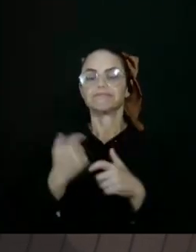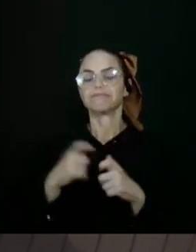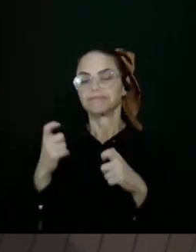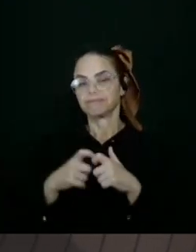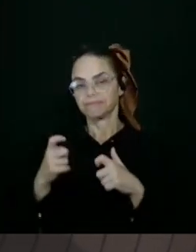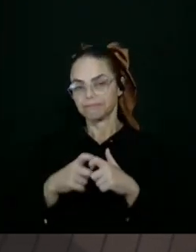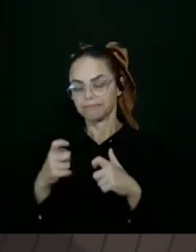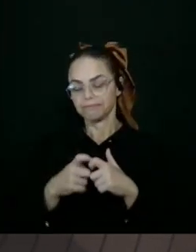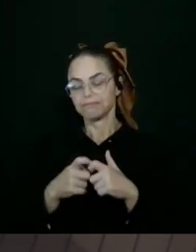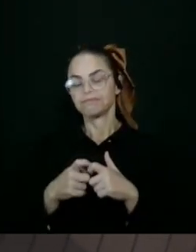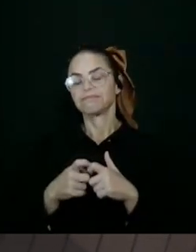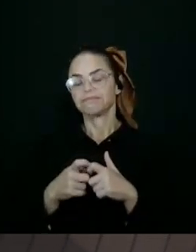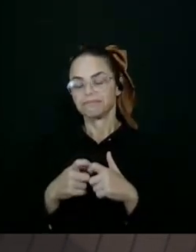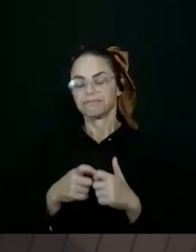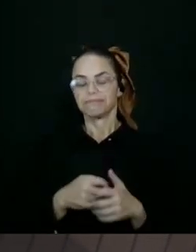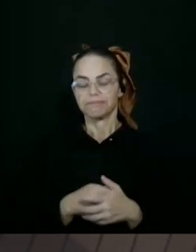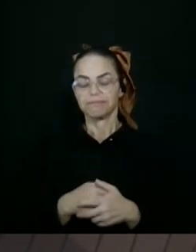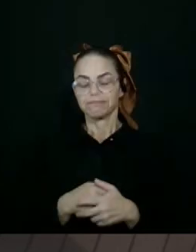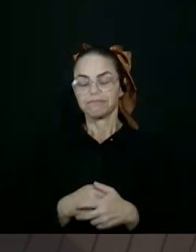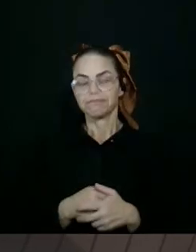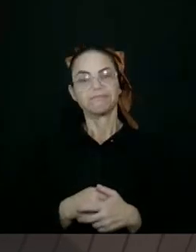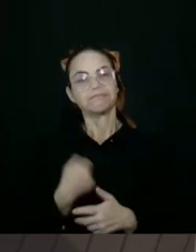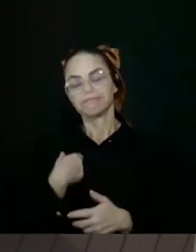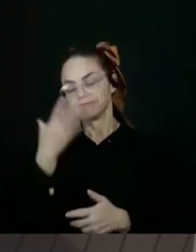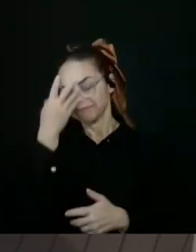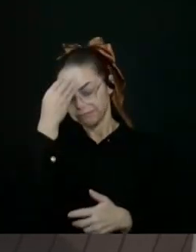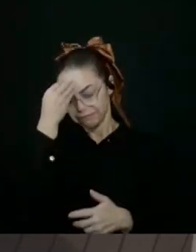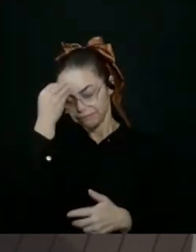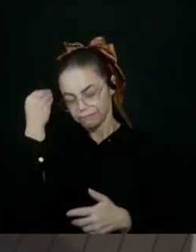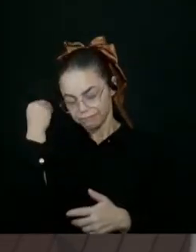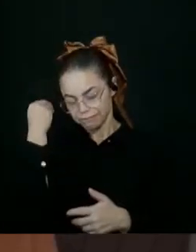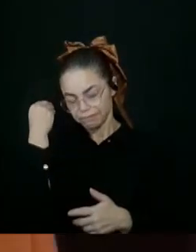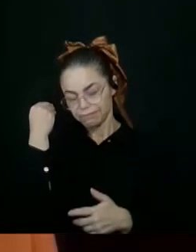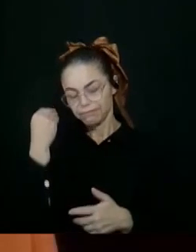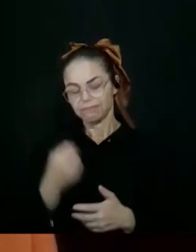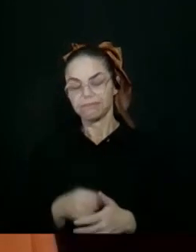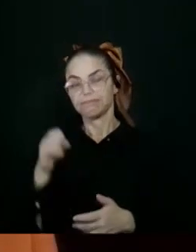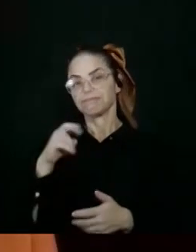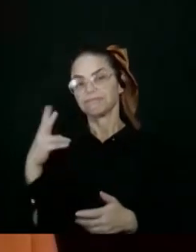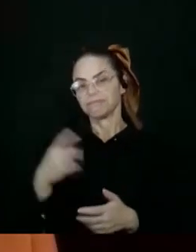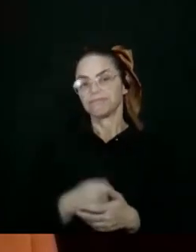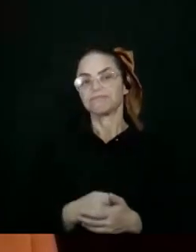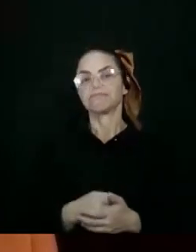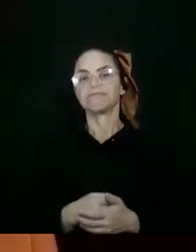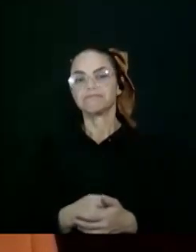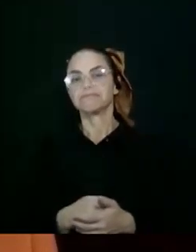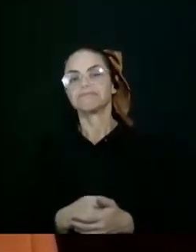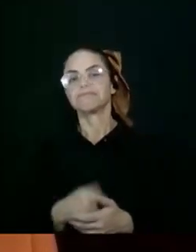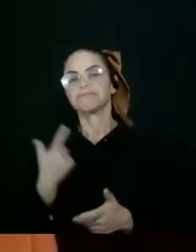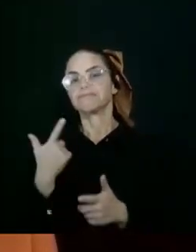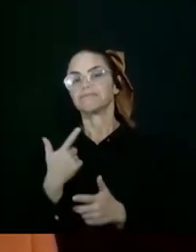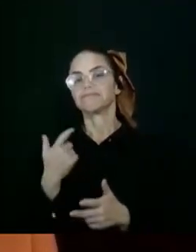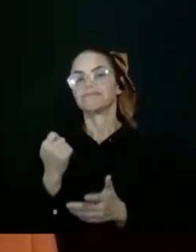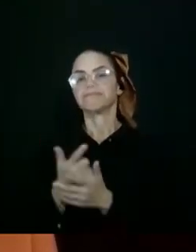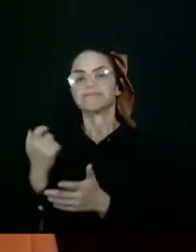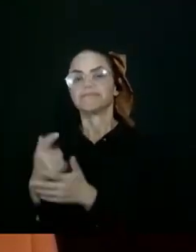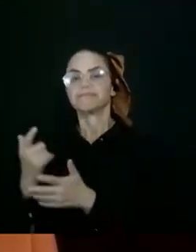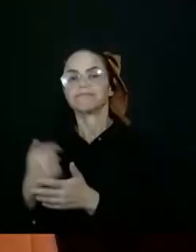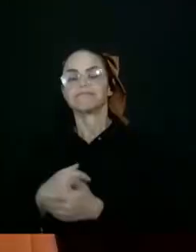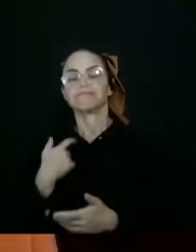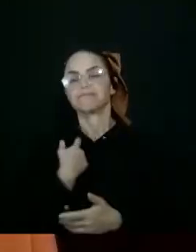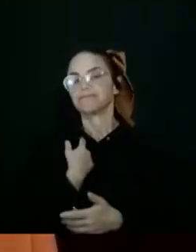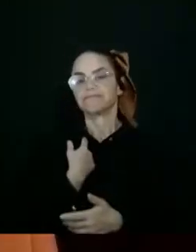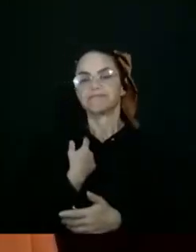as pessoas acabam se esquecendo, ou então colocam gastos que não são dela na